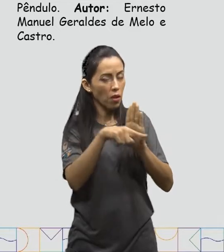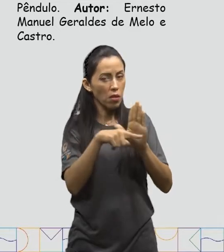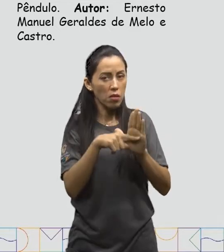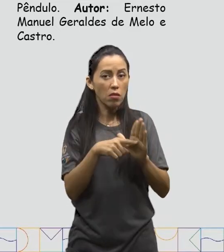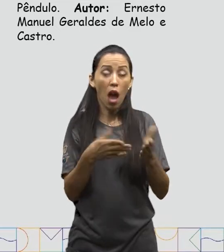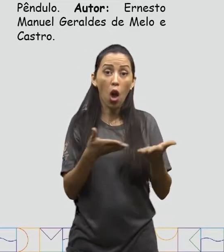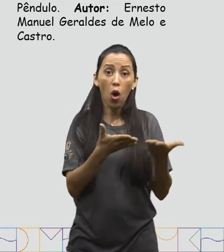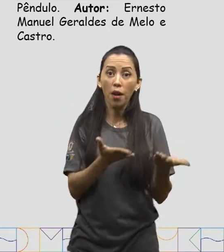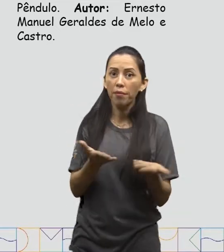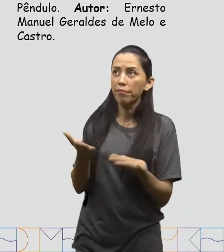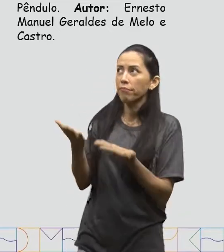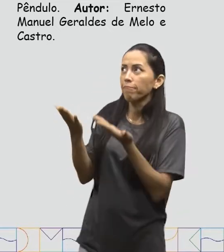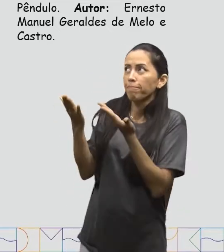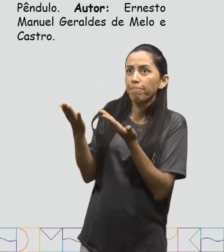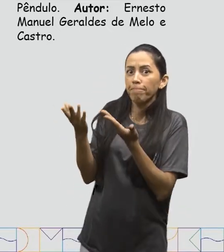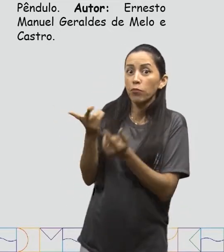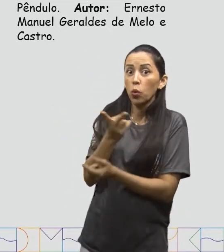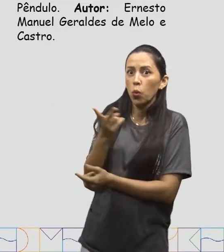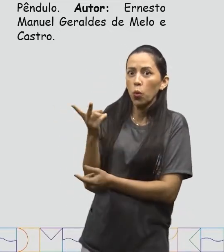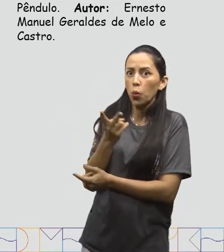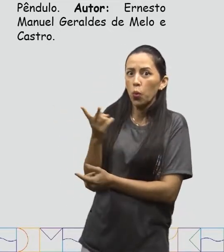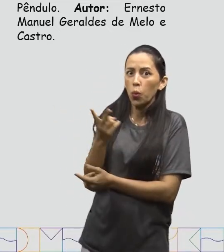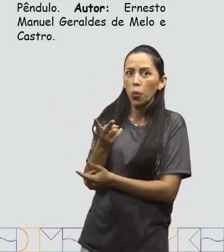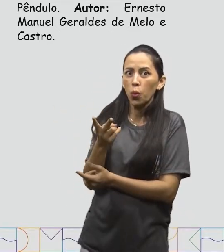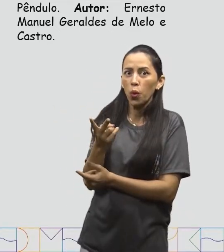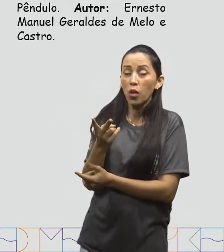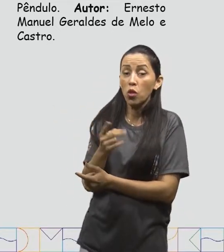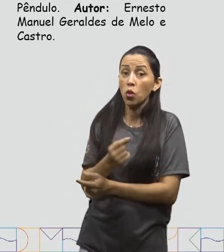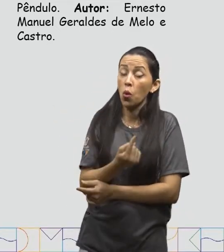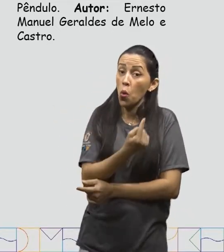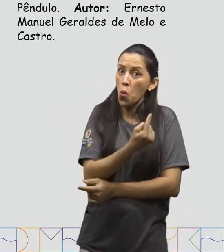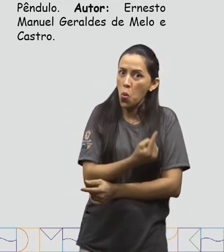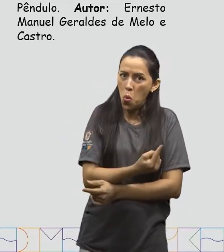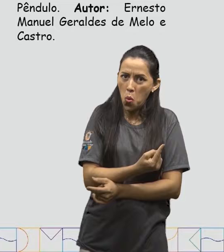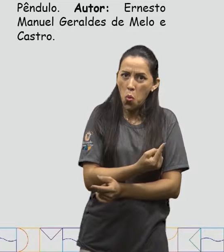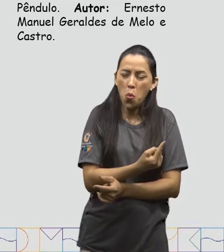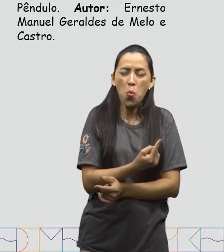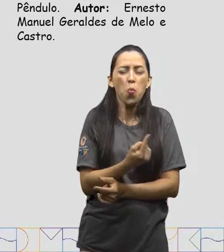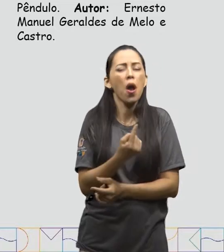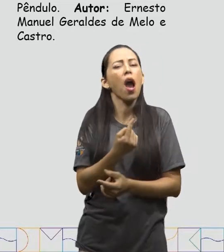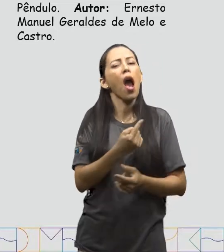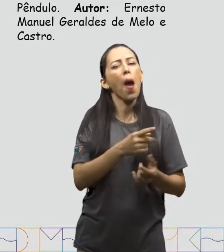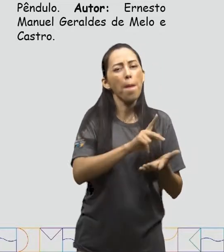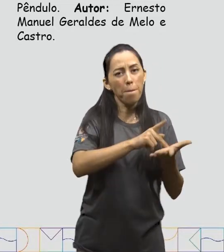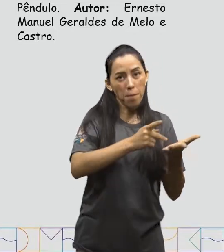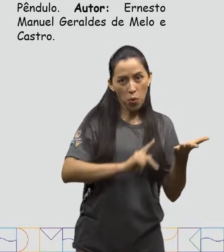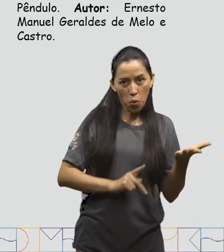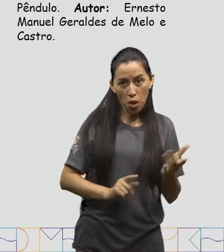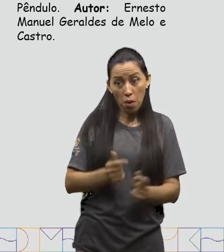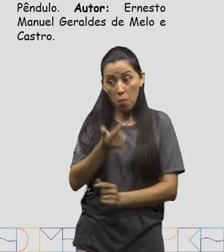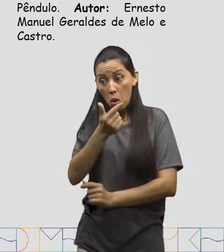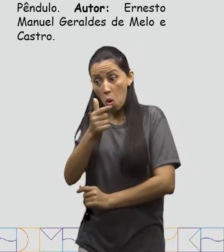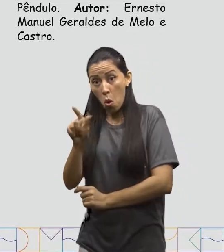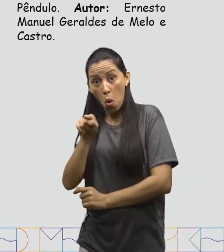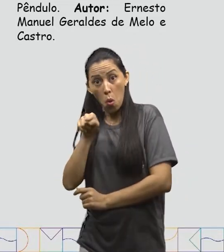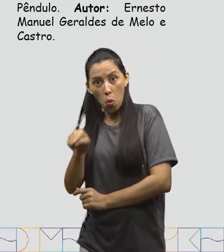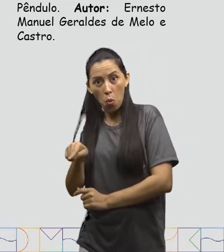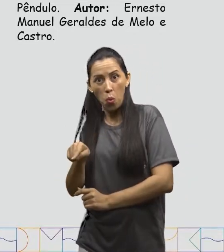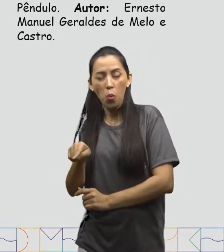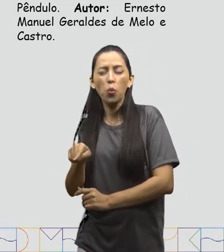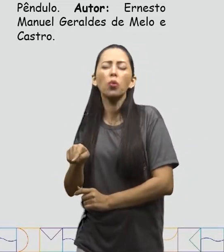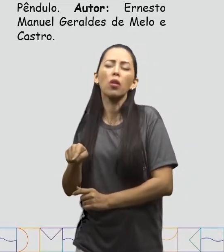essas duas produções artísticas. Uma é poesia, uma arte que traz mais do que palavras em sua